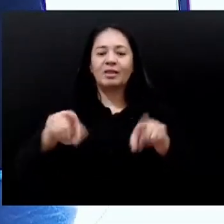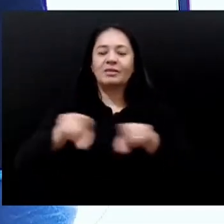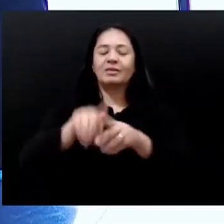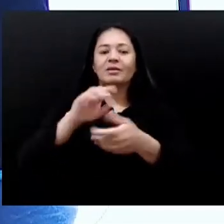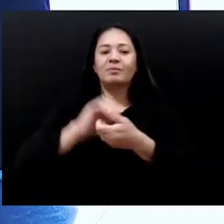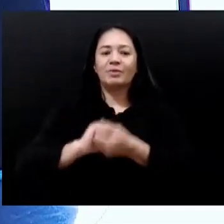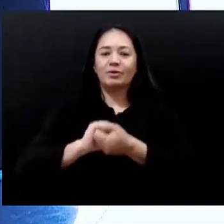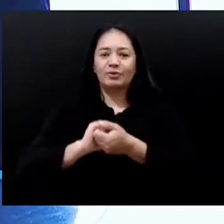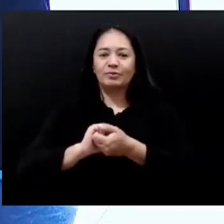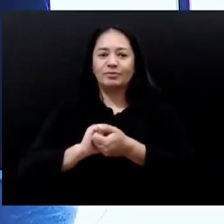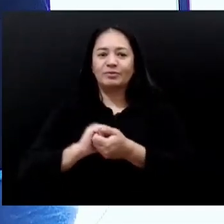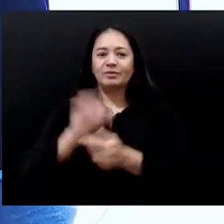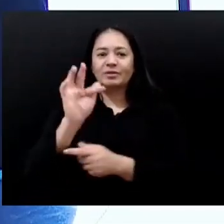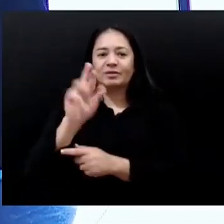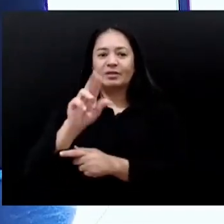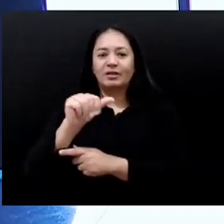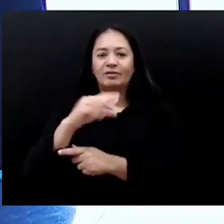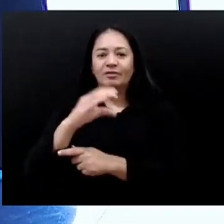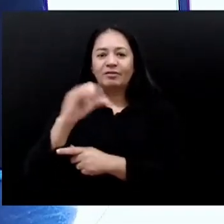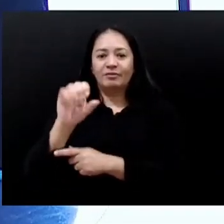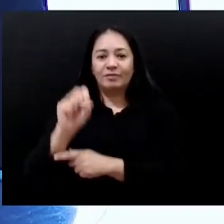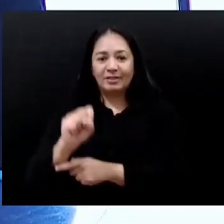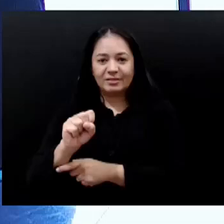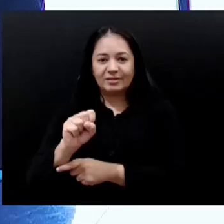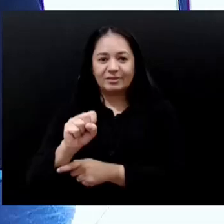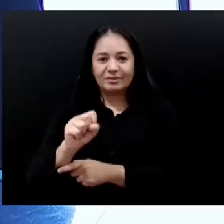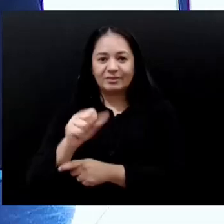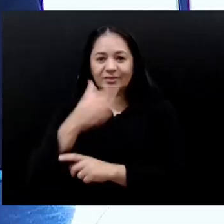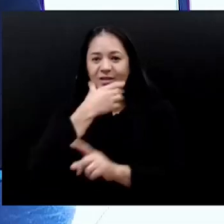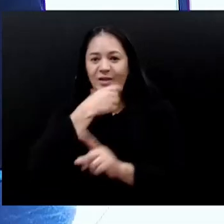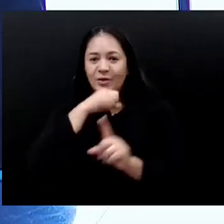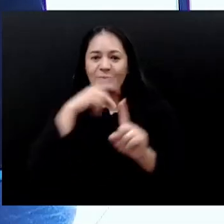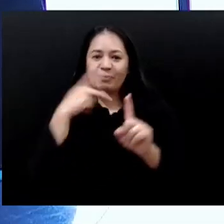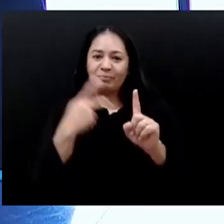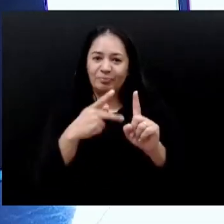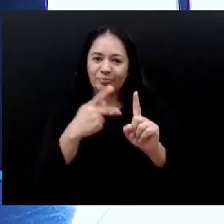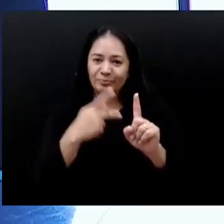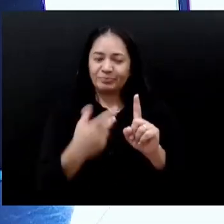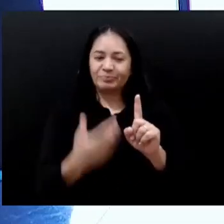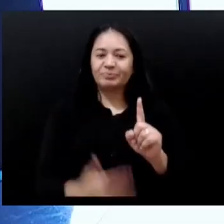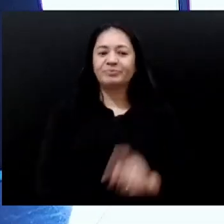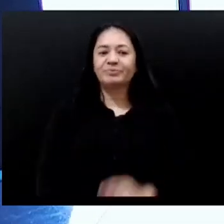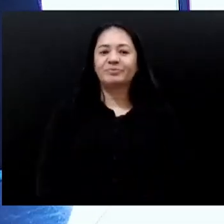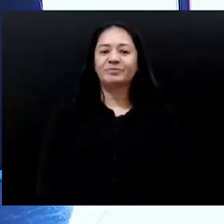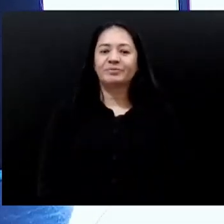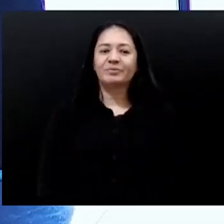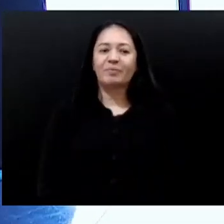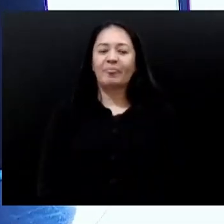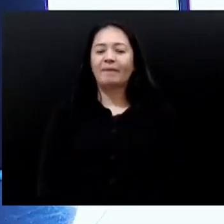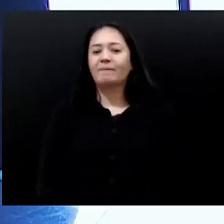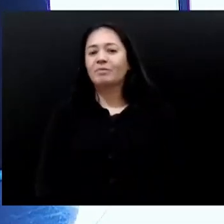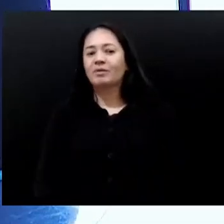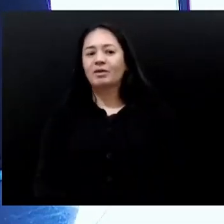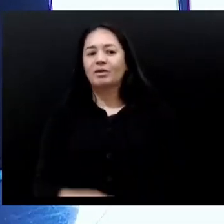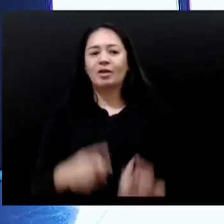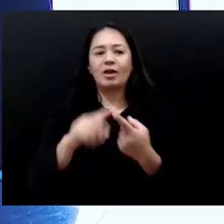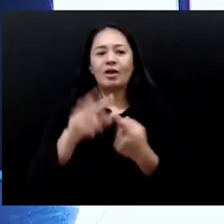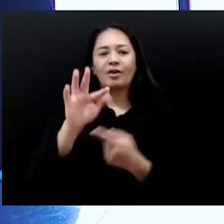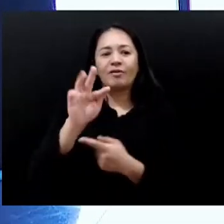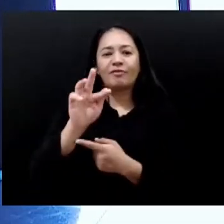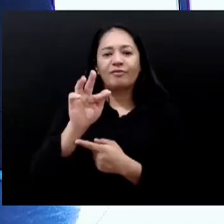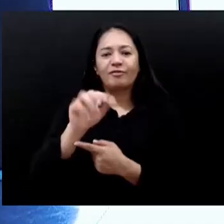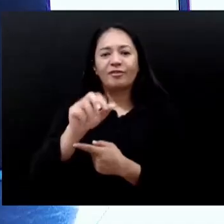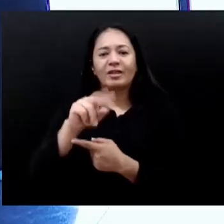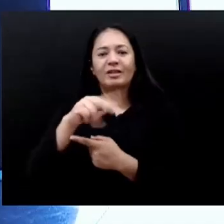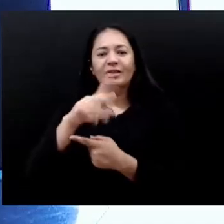Francis, pai do nosso homenageado, Paulo Andrade, secretário, Fernanda, esposa, familiares,